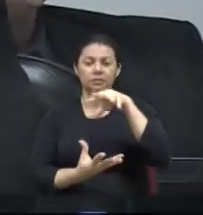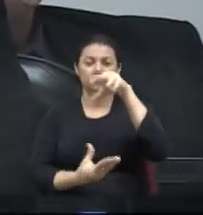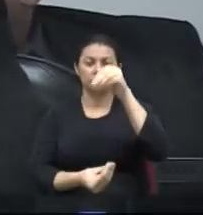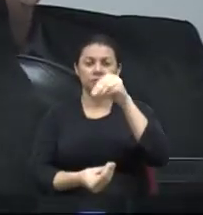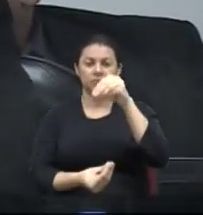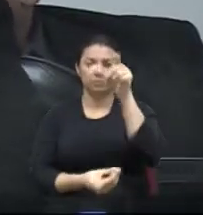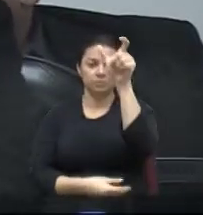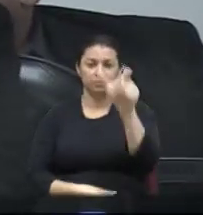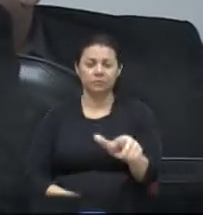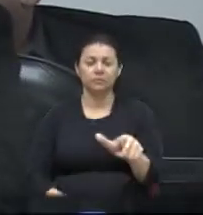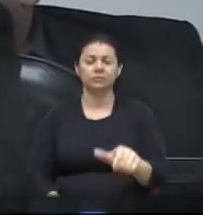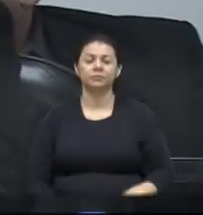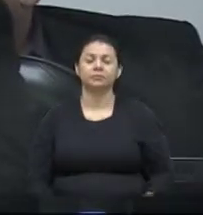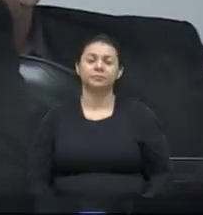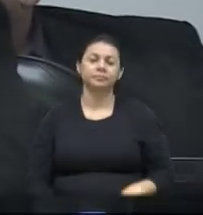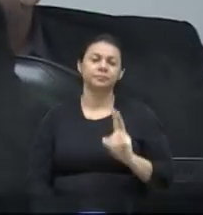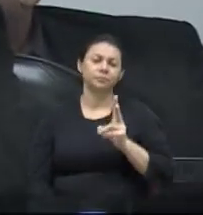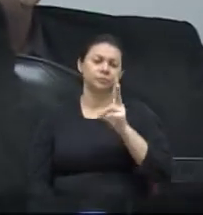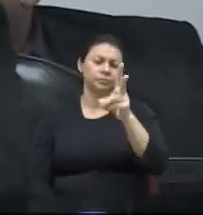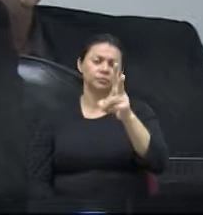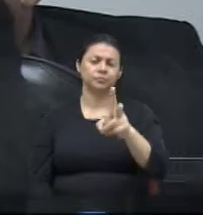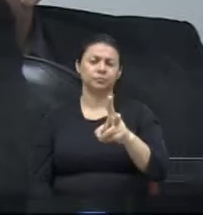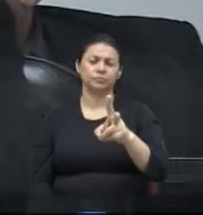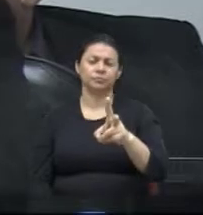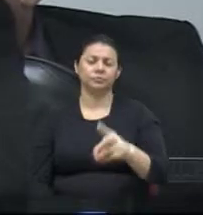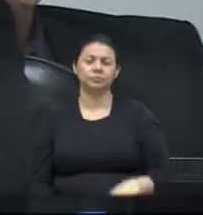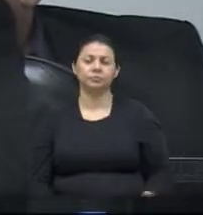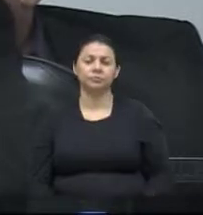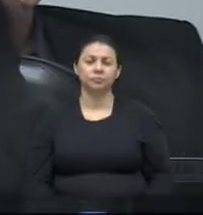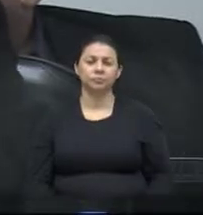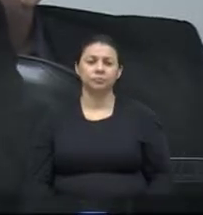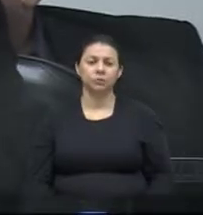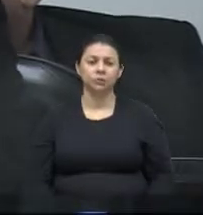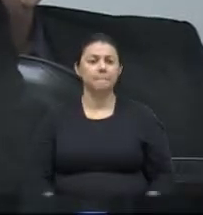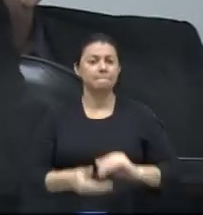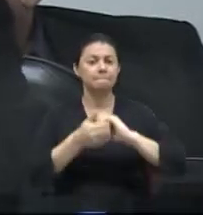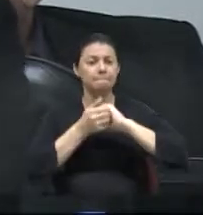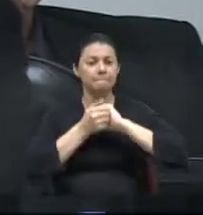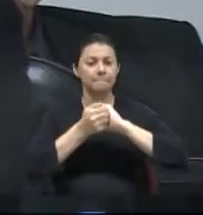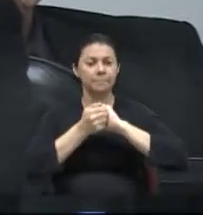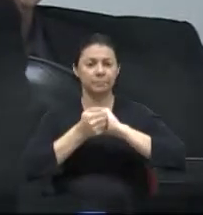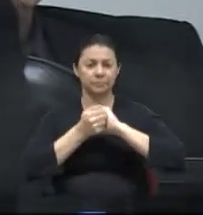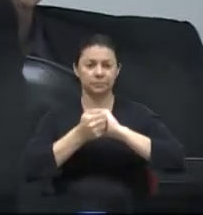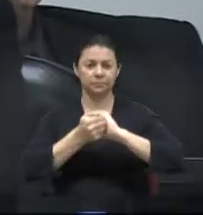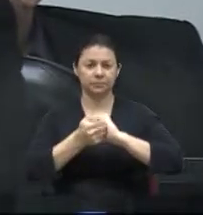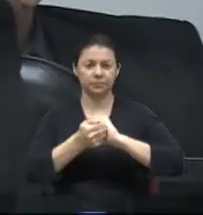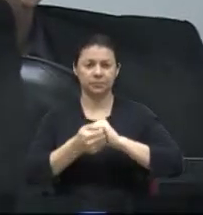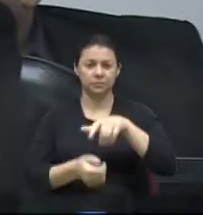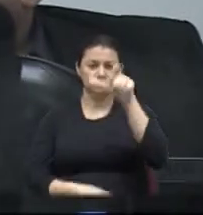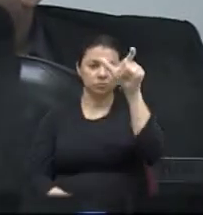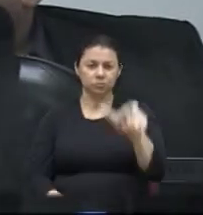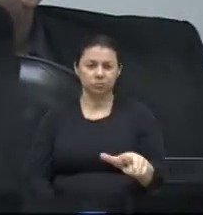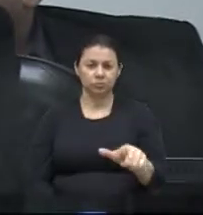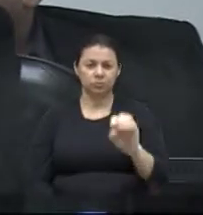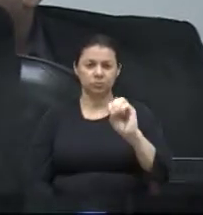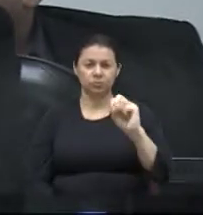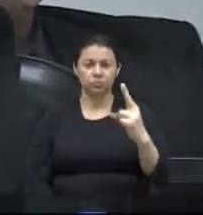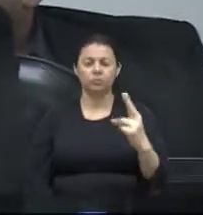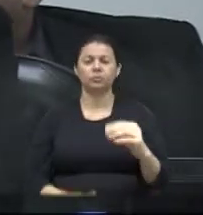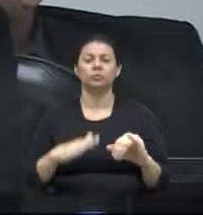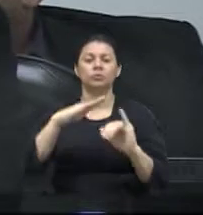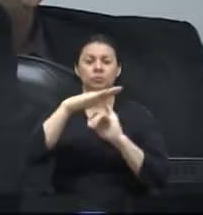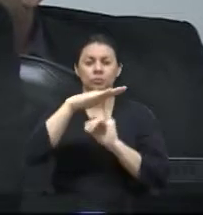homenagear ou entidades que trabalham em favor do próximo e quem pensa no próximo